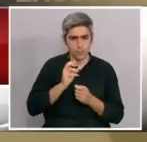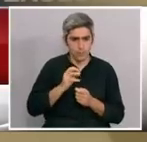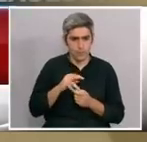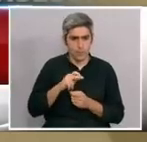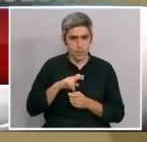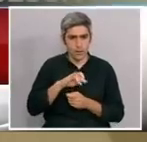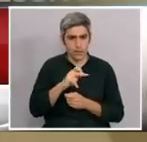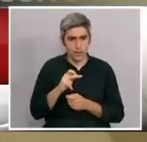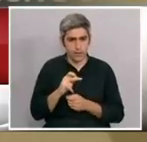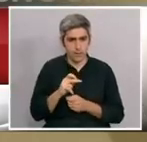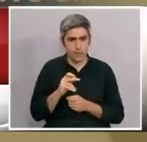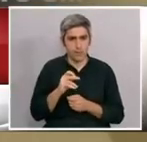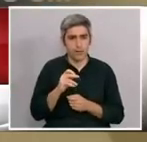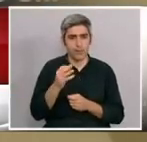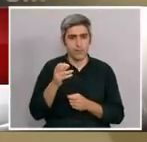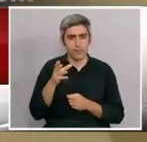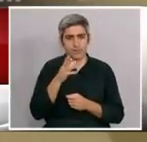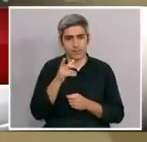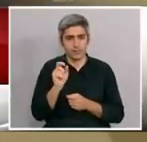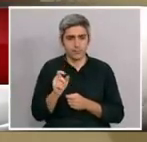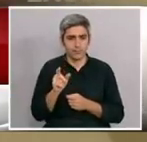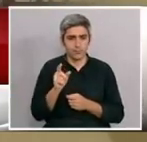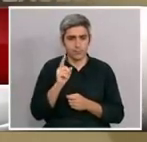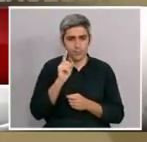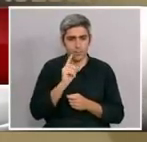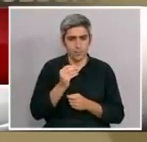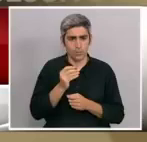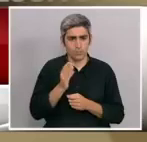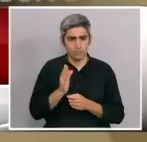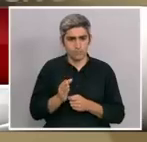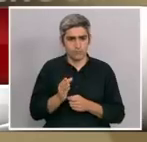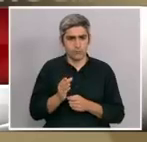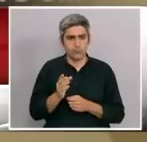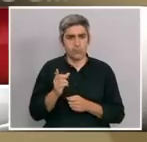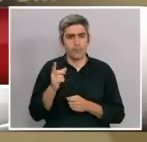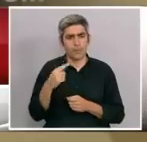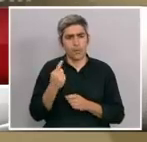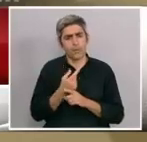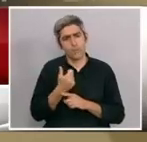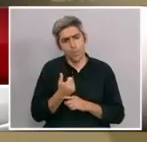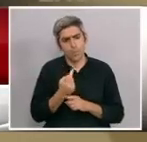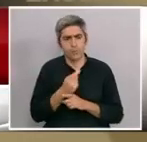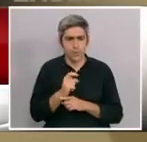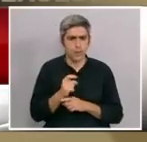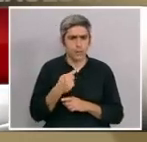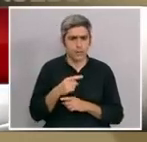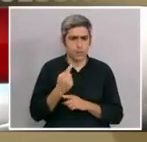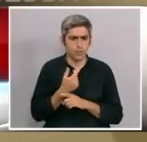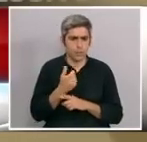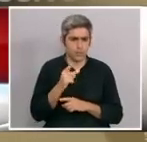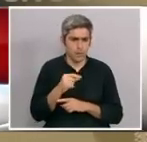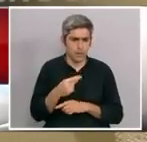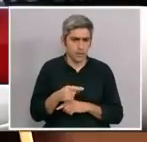ela tivesse esse, como estava a dizer há pouco, fosse muito austera. Não, ela tinha coisas boas e coisas más. Tinha coisas boas